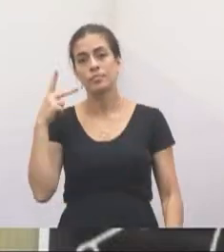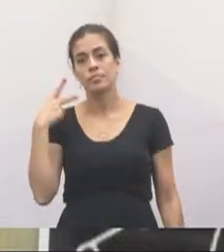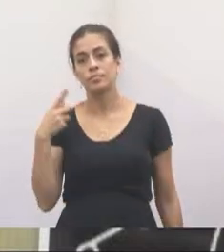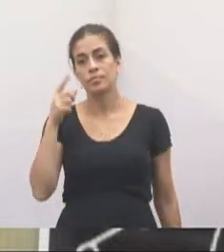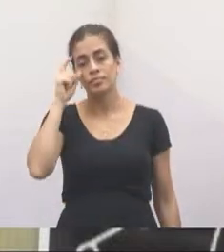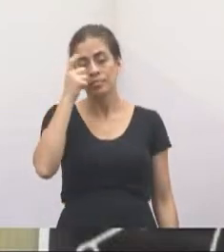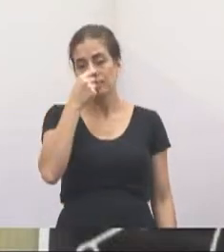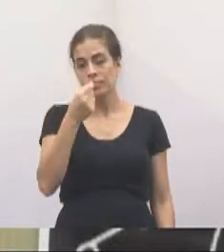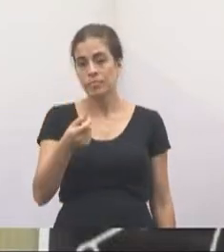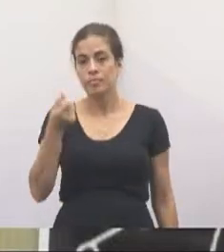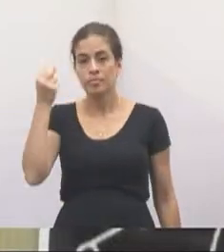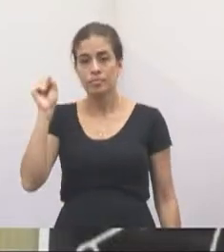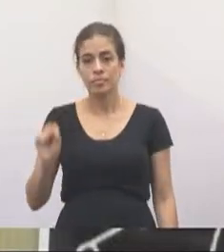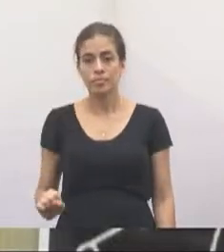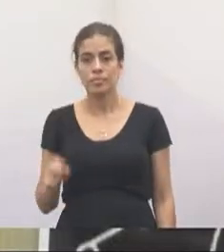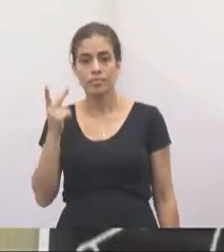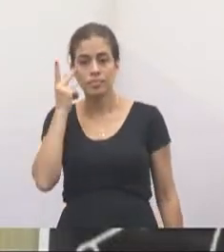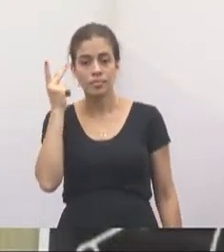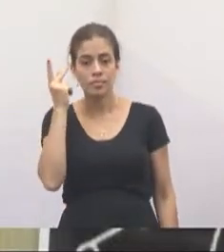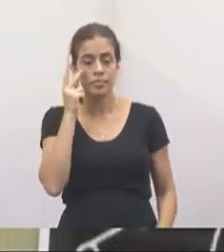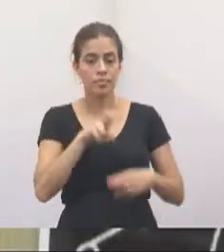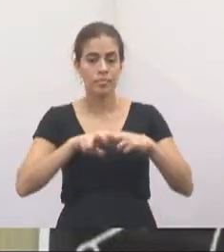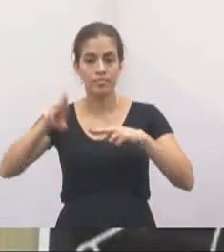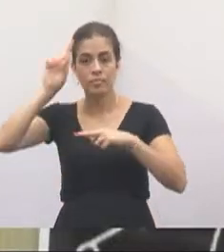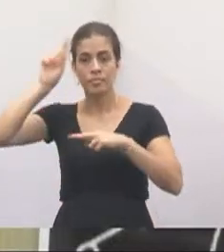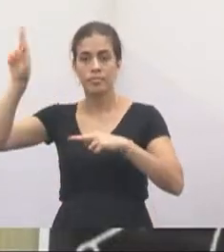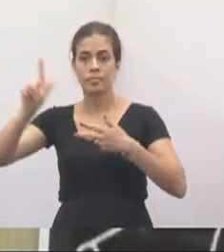esporte mesa diretora do